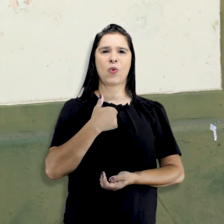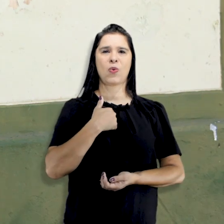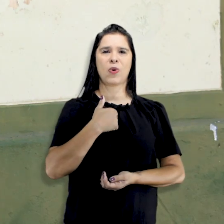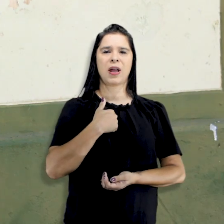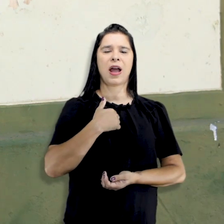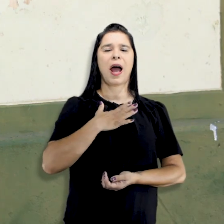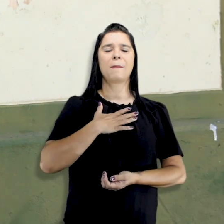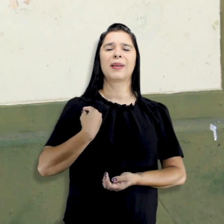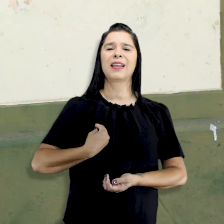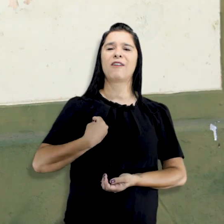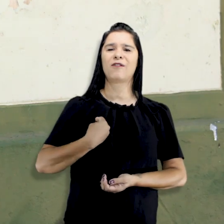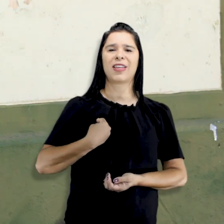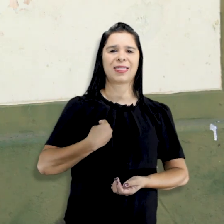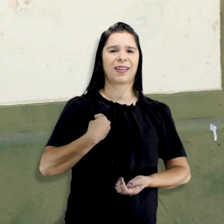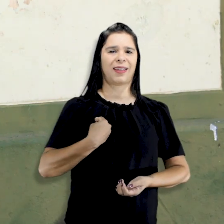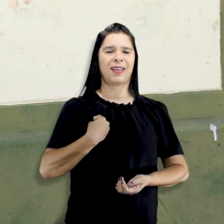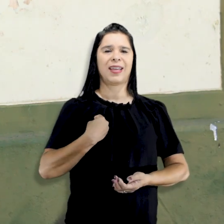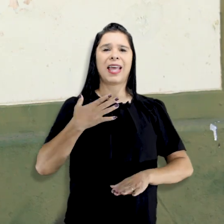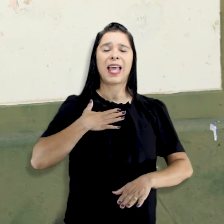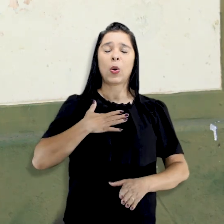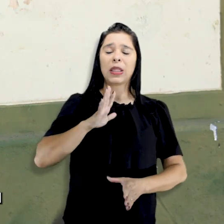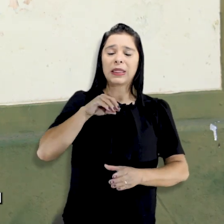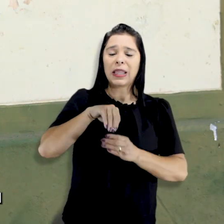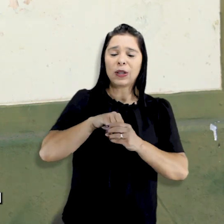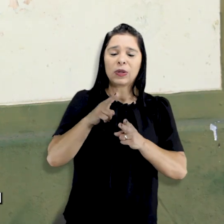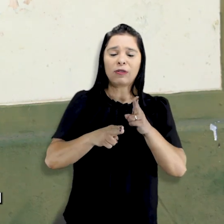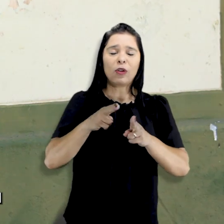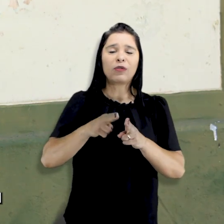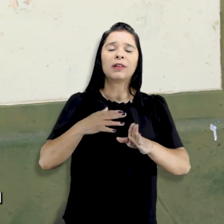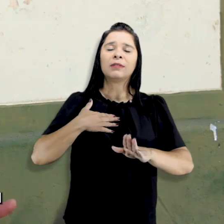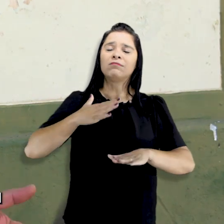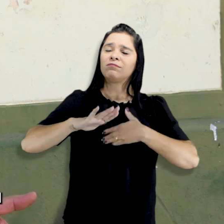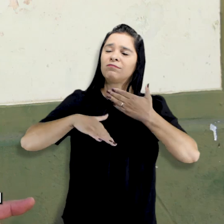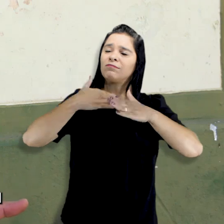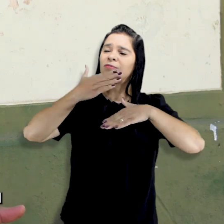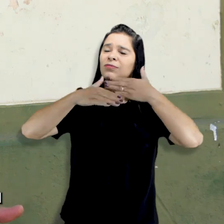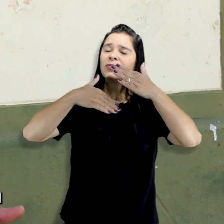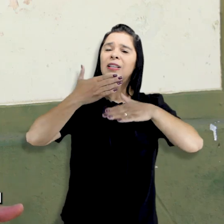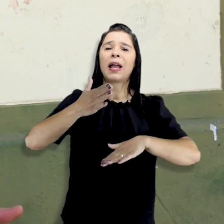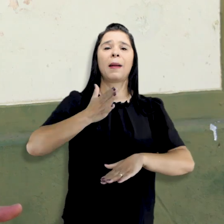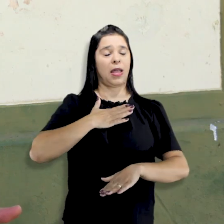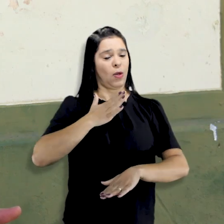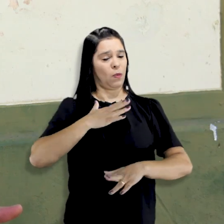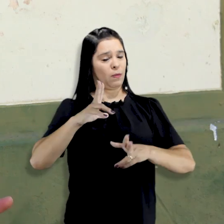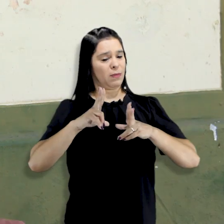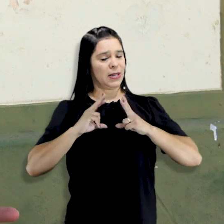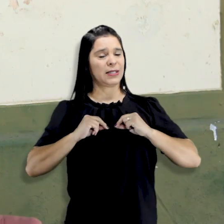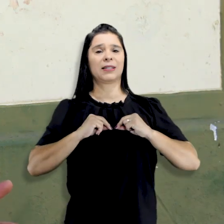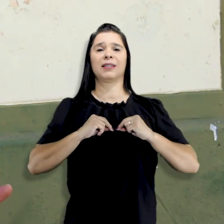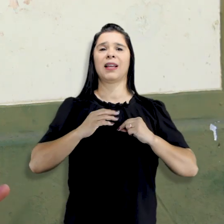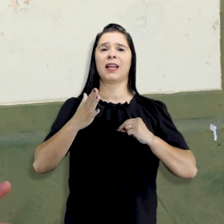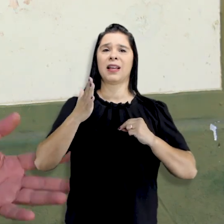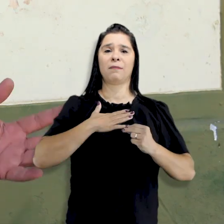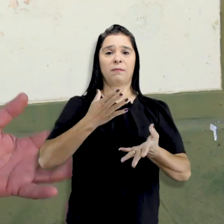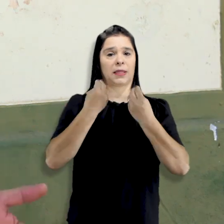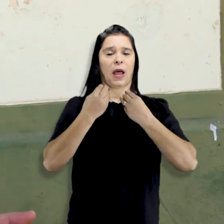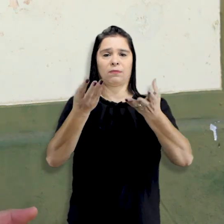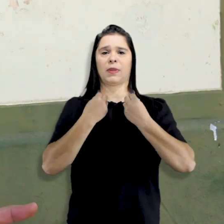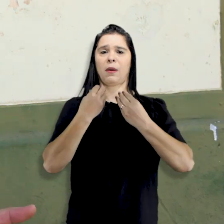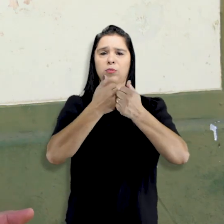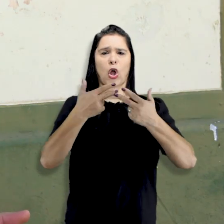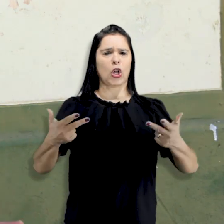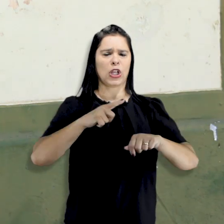que dentro da ferrovia eu cresci, foi por mérito, eu acho que foi mérito meu. Claro que a ferrovia me ofereceu um monte de coisa, um monte de oportunidade para